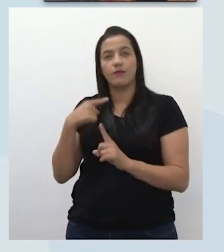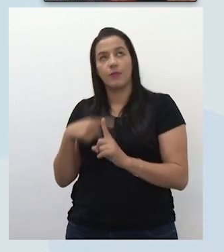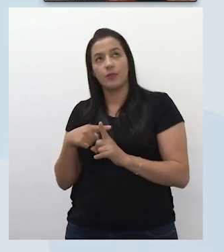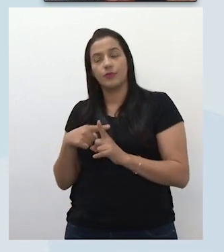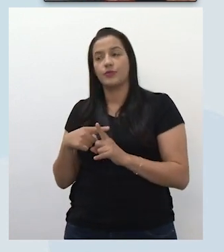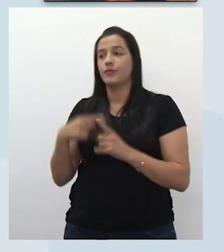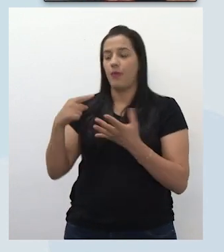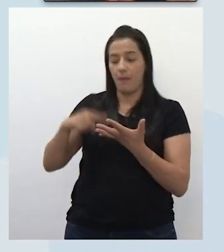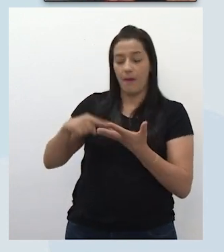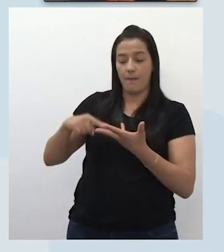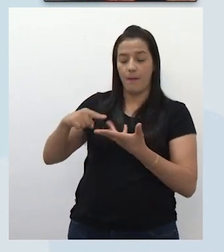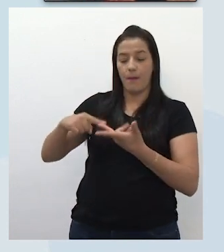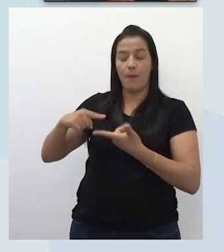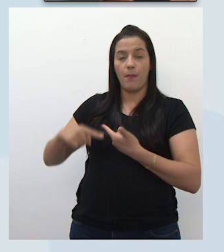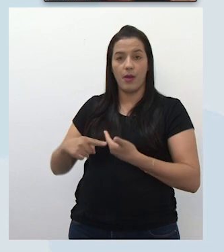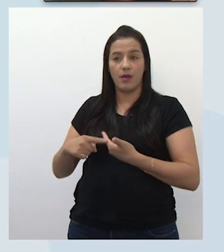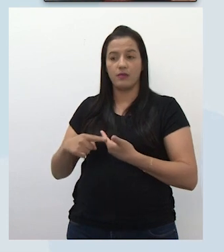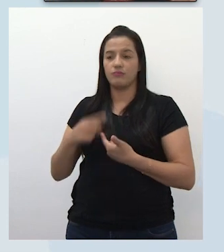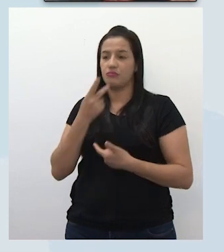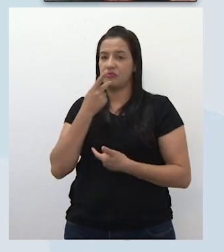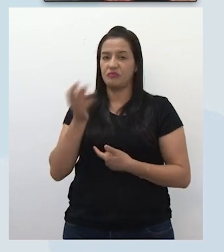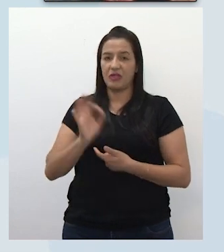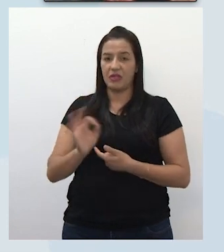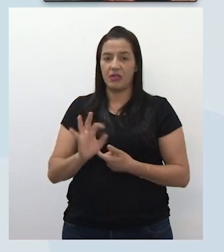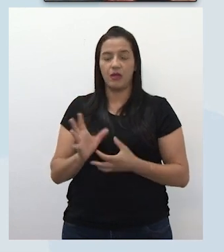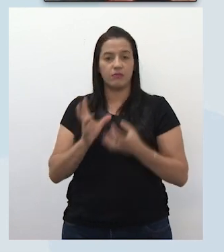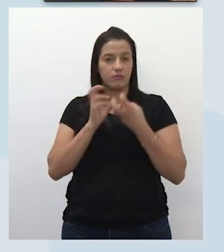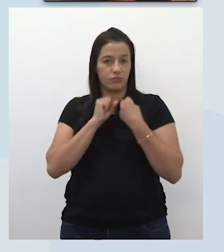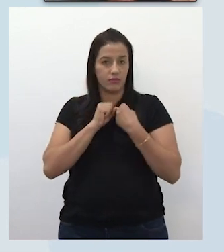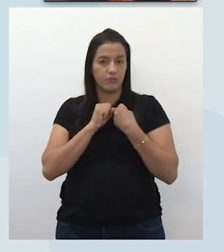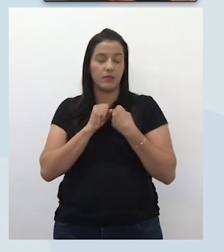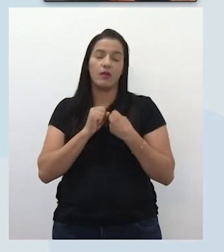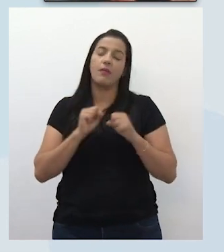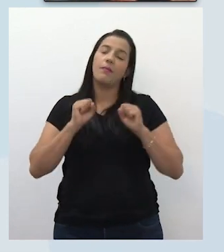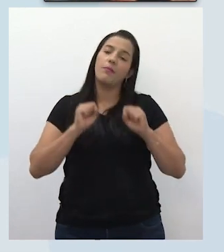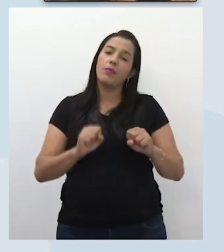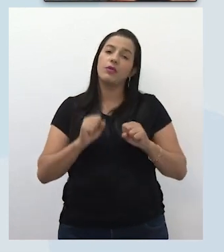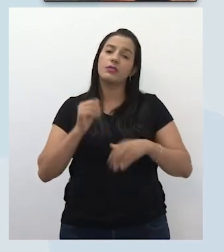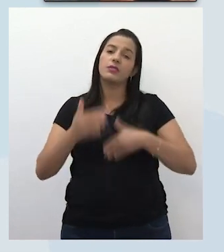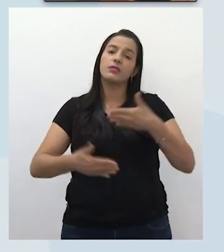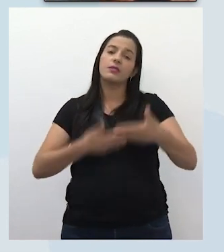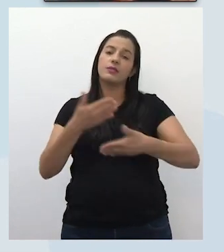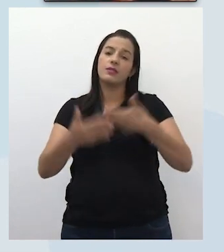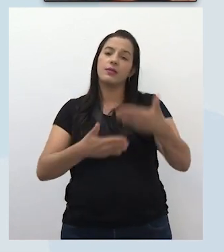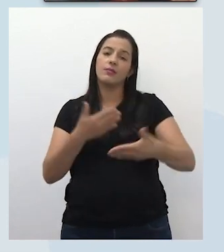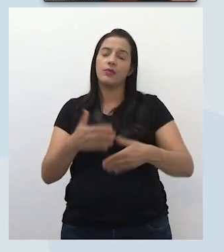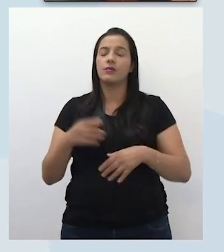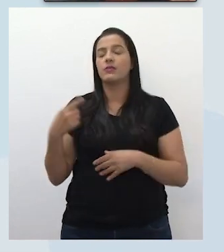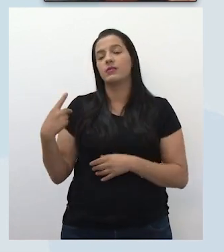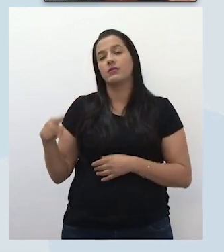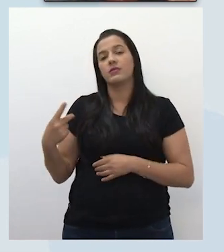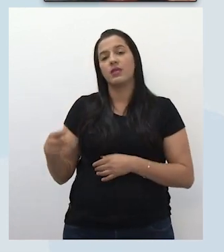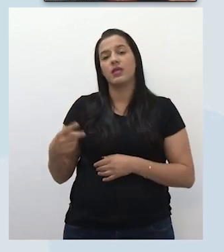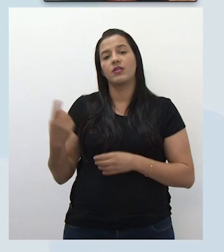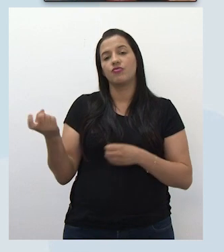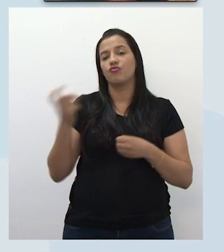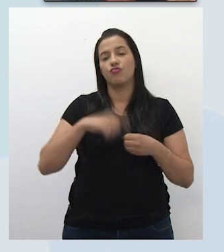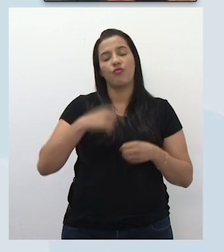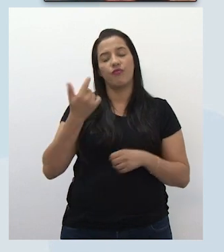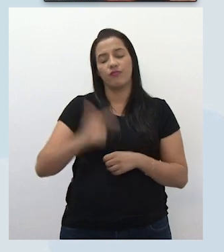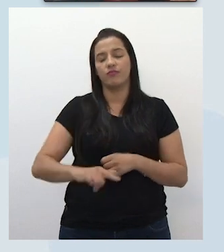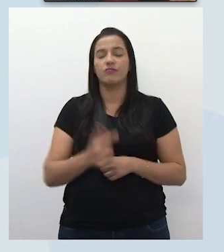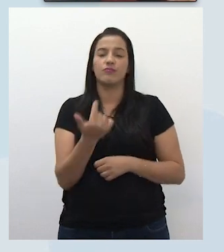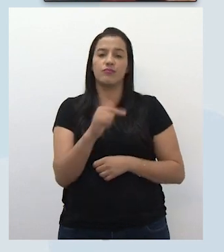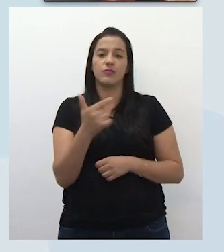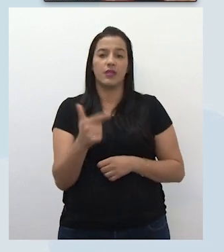deve ser repetido, né? Se a gente omite isso, pode ser que o procedimento possa não se repetir, né? Então, a